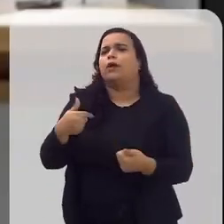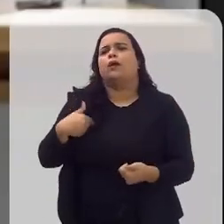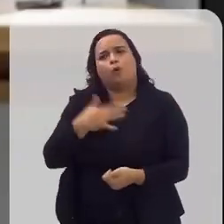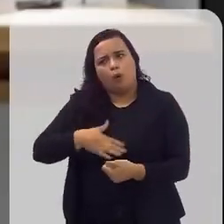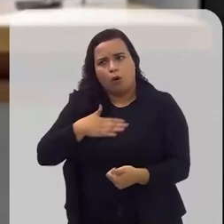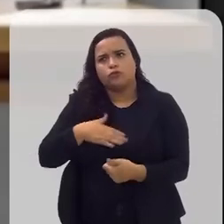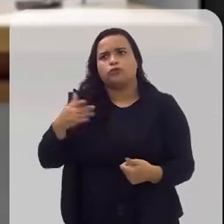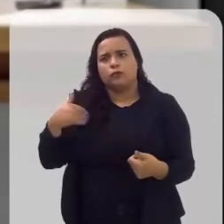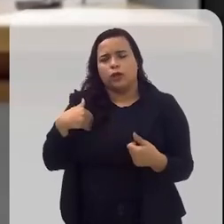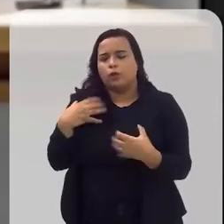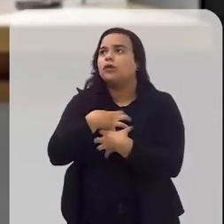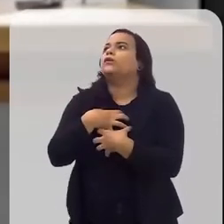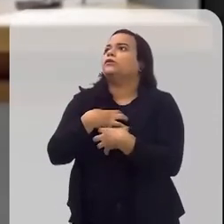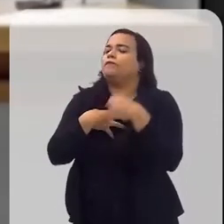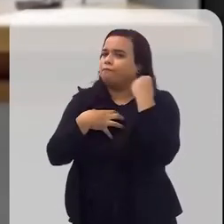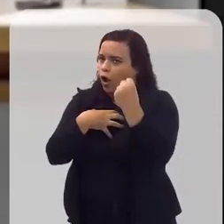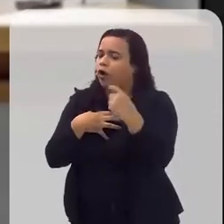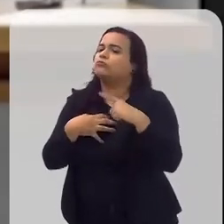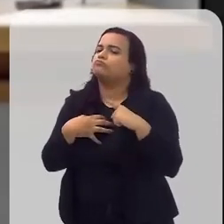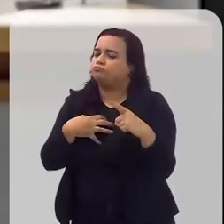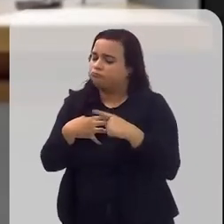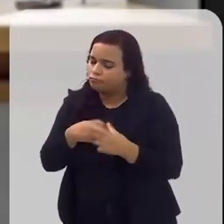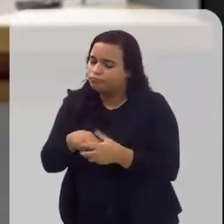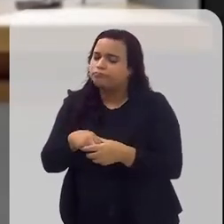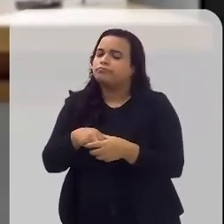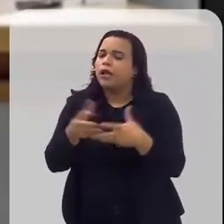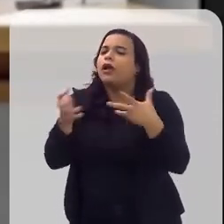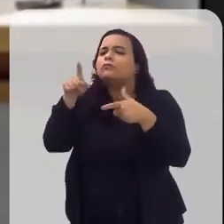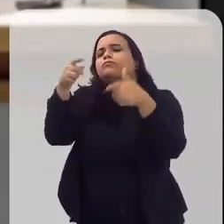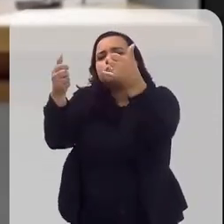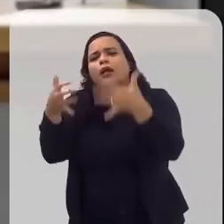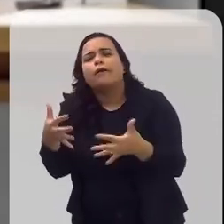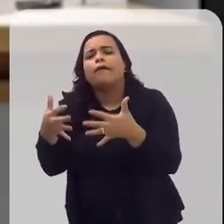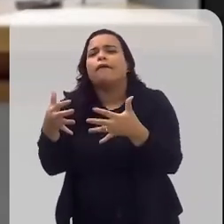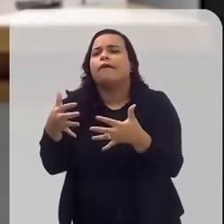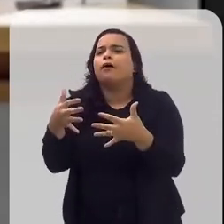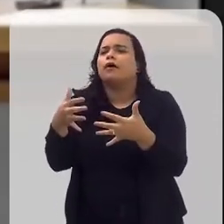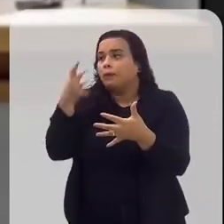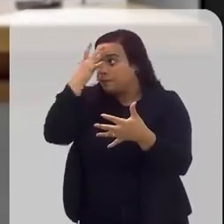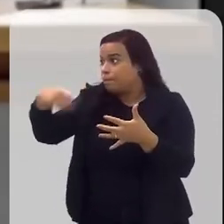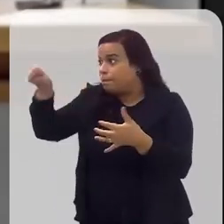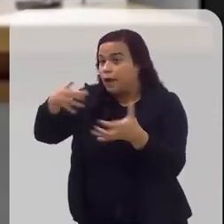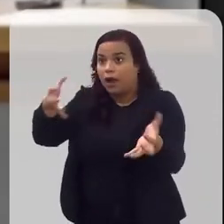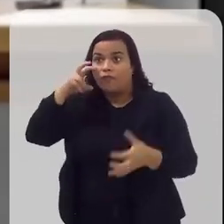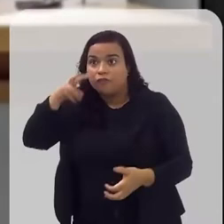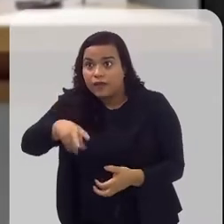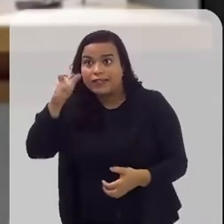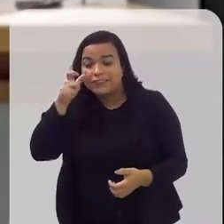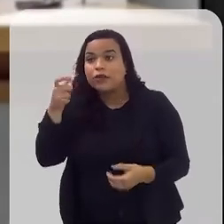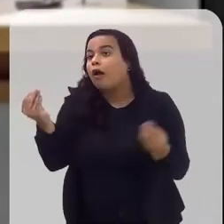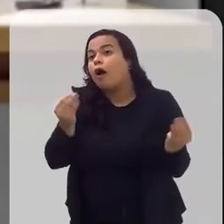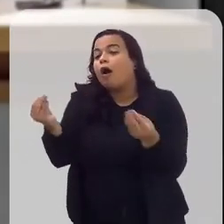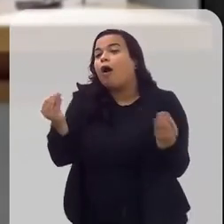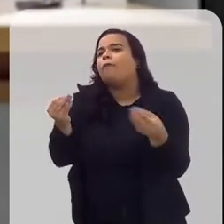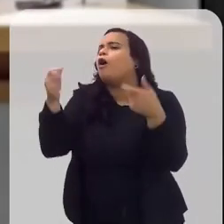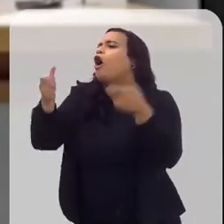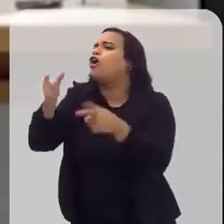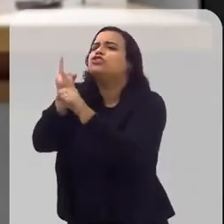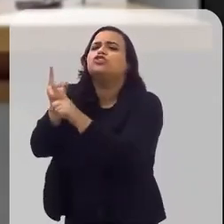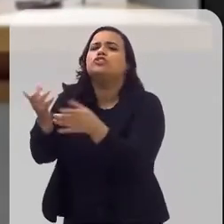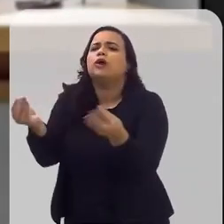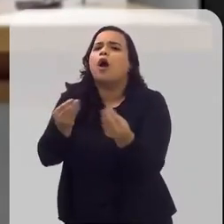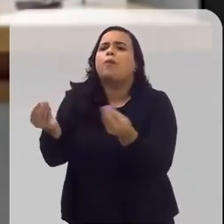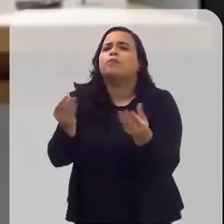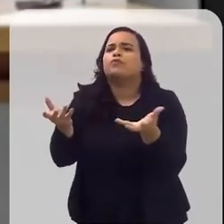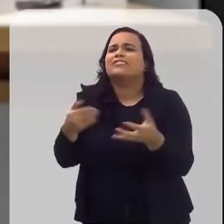fiquei muito impactada, saí muito impactada, Ingrid. E queria que você dissesse isso, pessoal que quer assistir, e